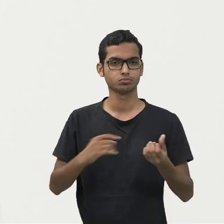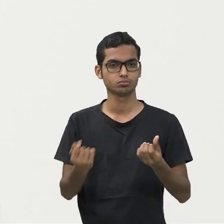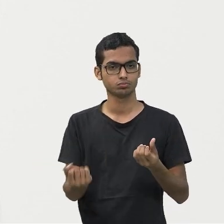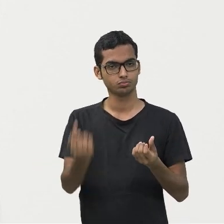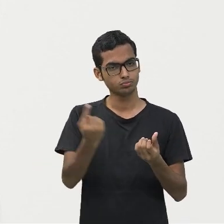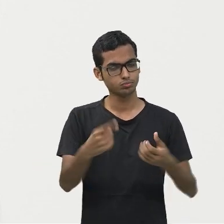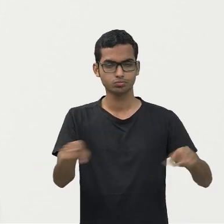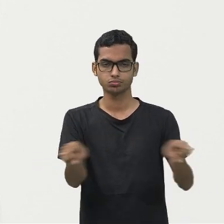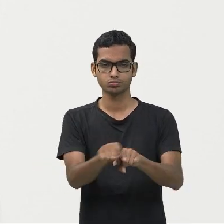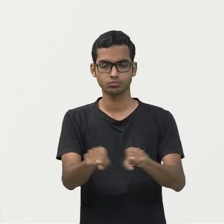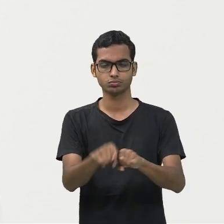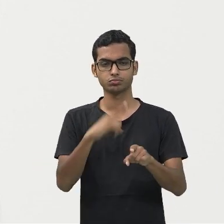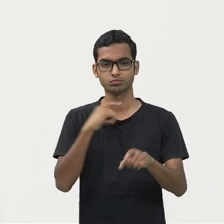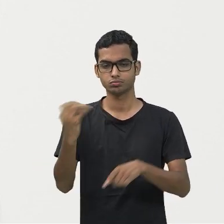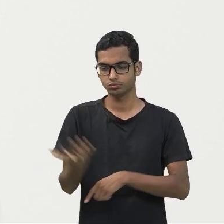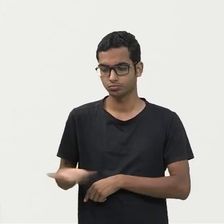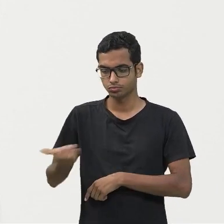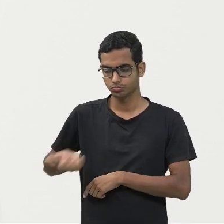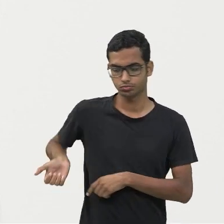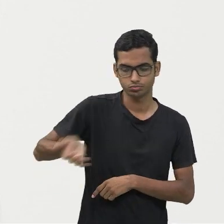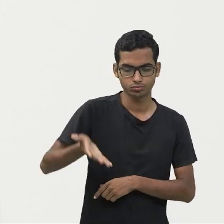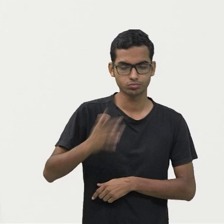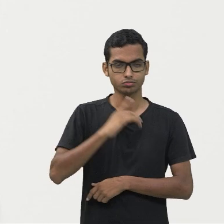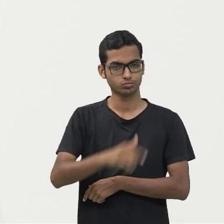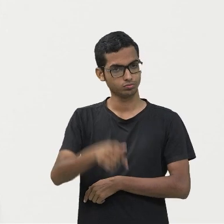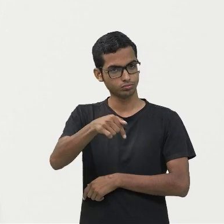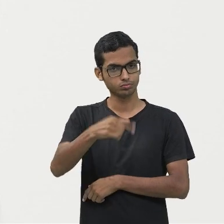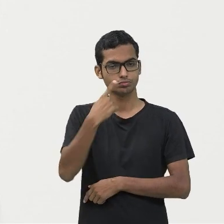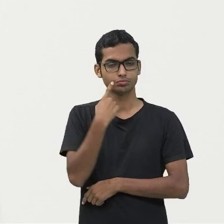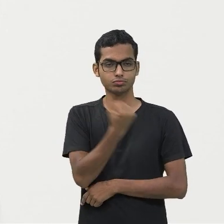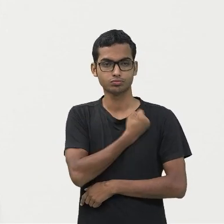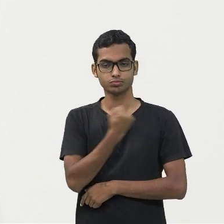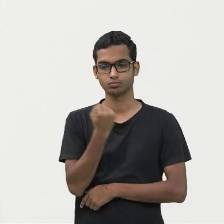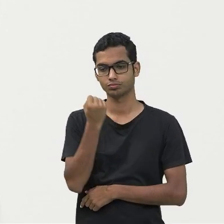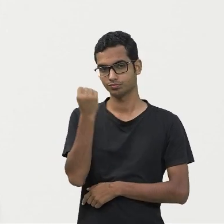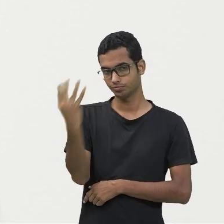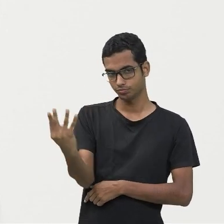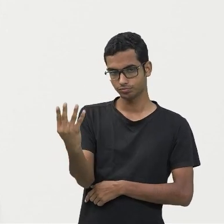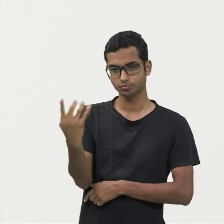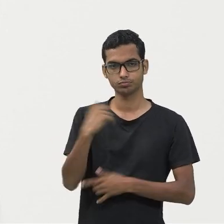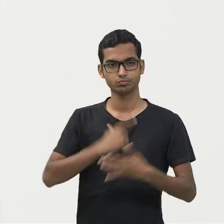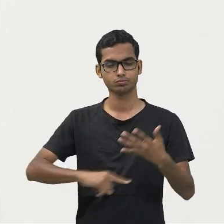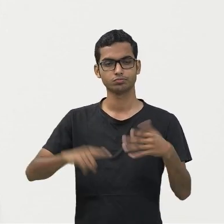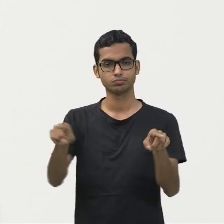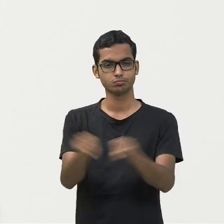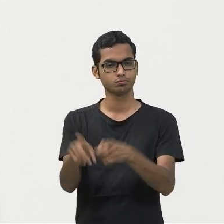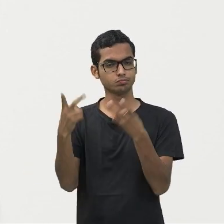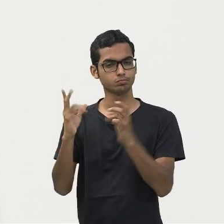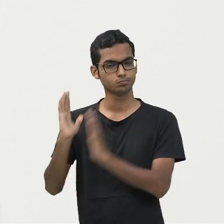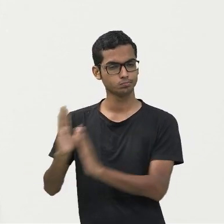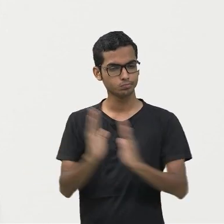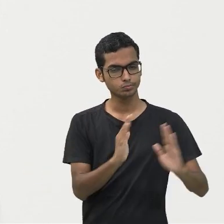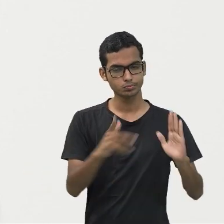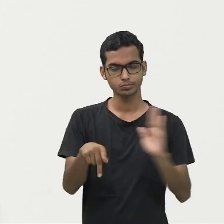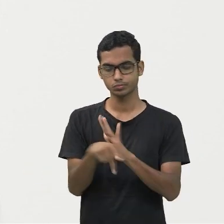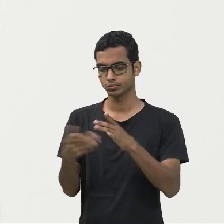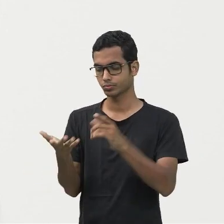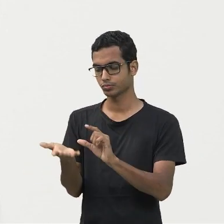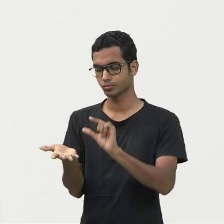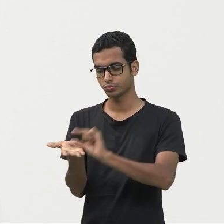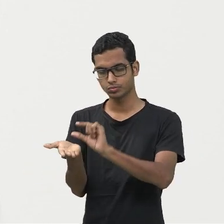no sétimo lançamento, caiu o número 4. Observe que esta sequência dos números, né, de um lançamento de um